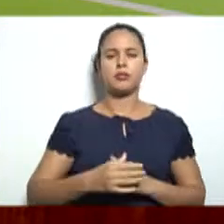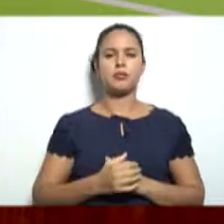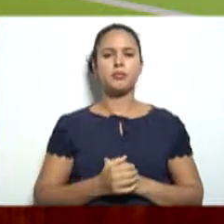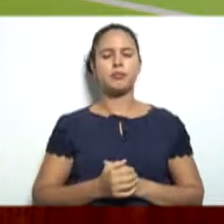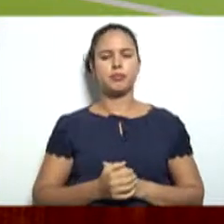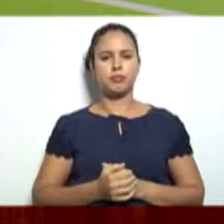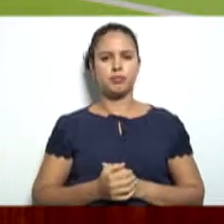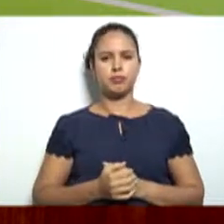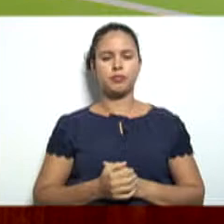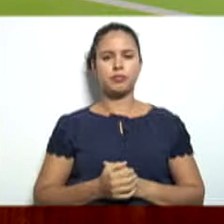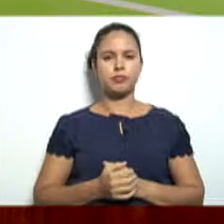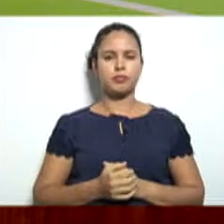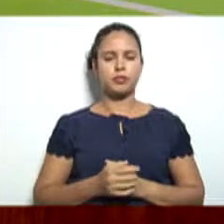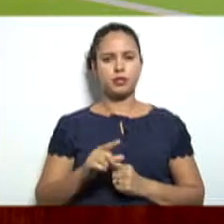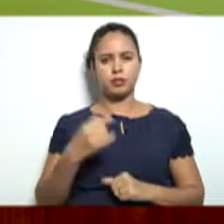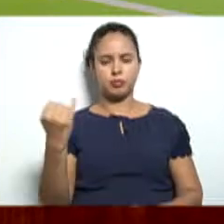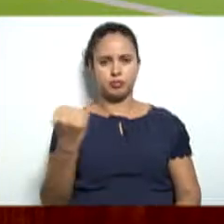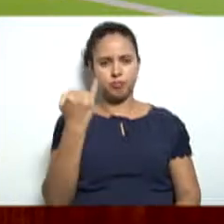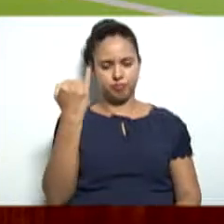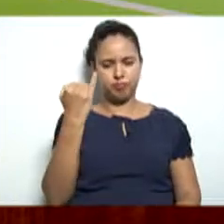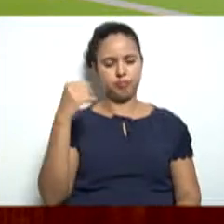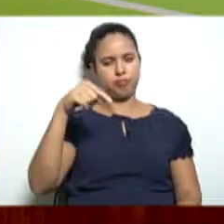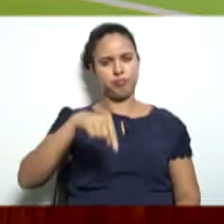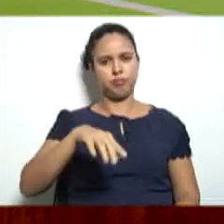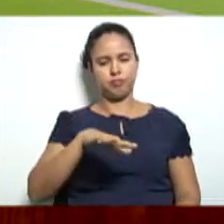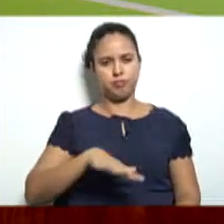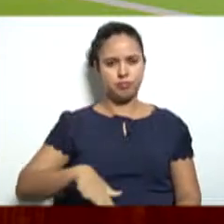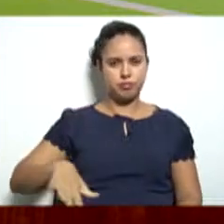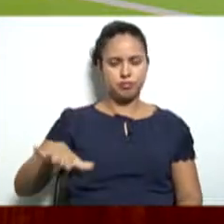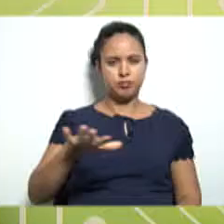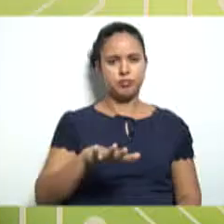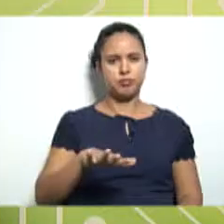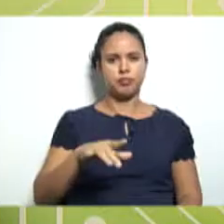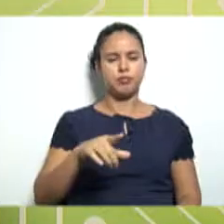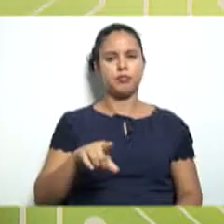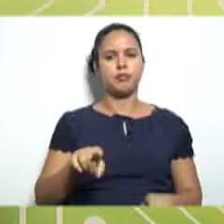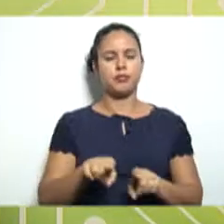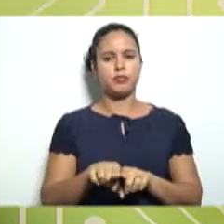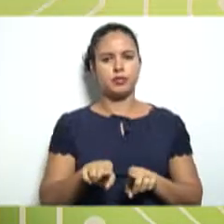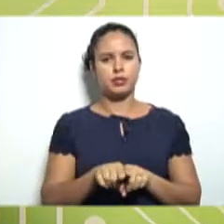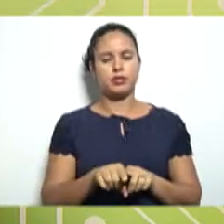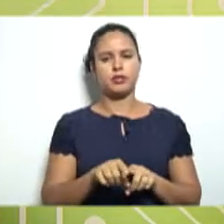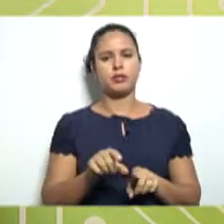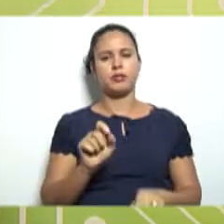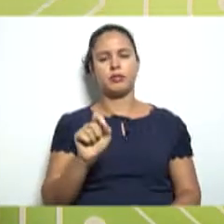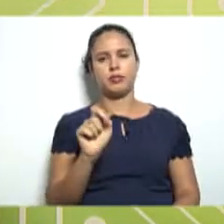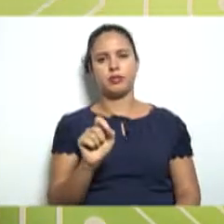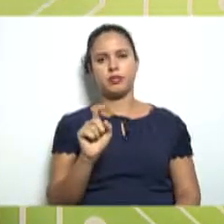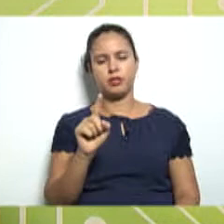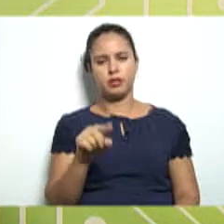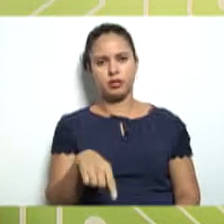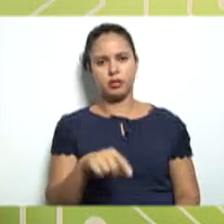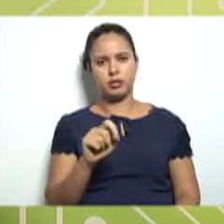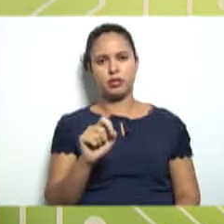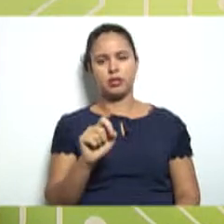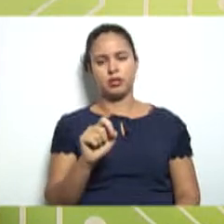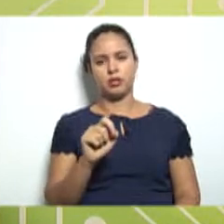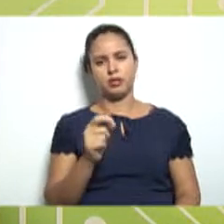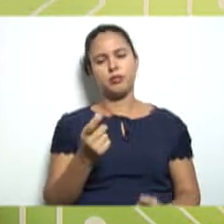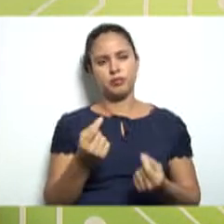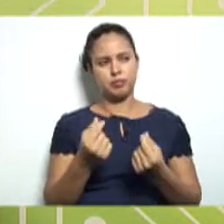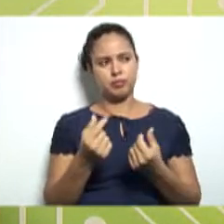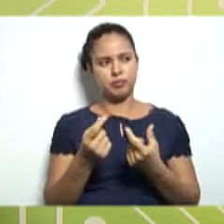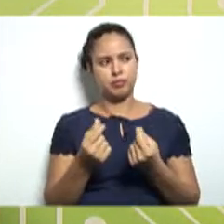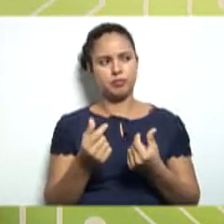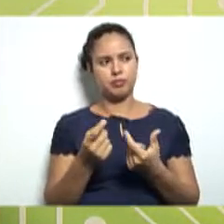as cooperativas é sempre importante para a região. A gente tem então essa fortaleza, né? Uma força econômica mesmo, é bem